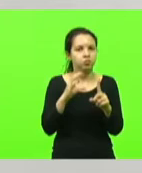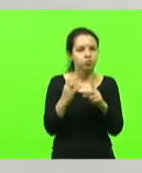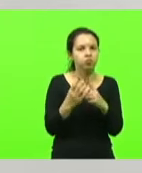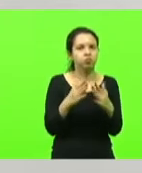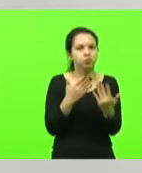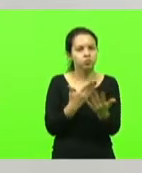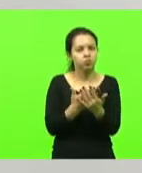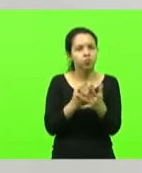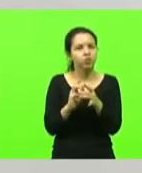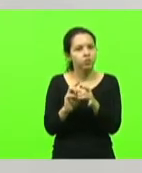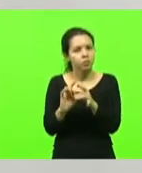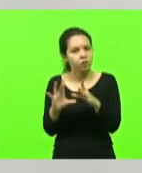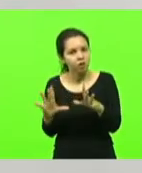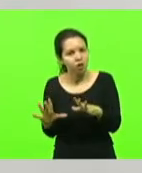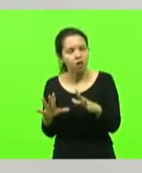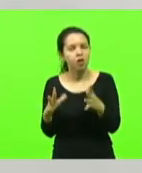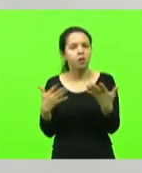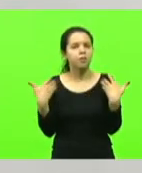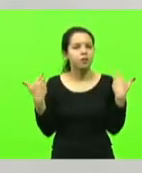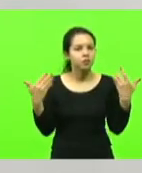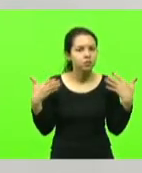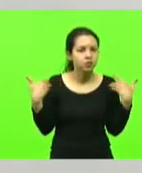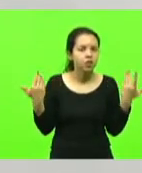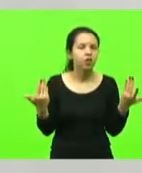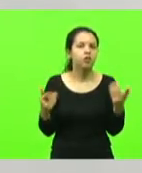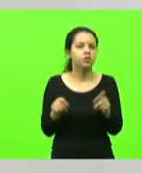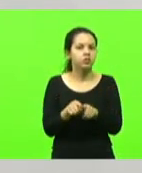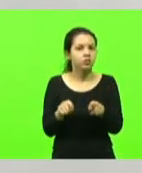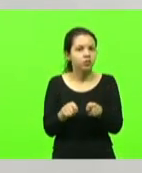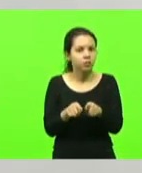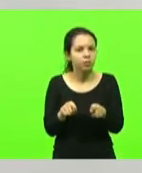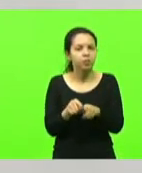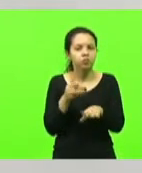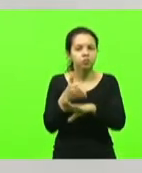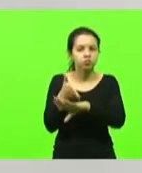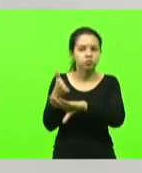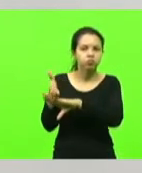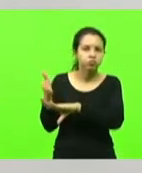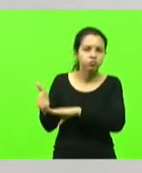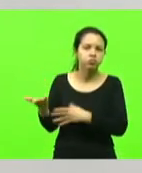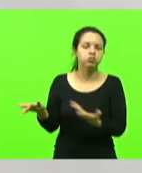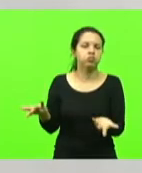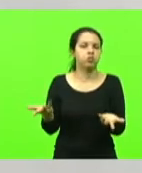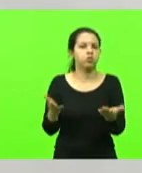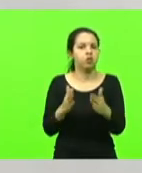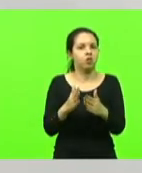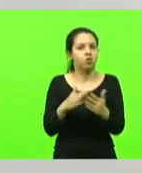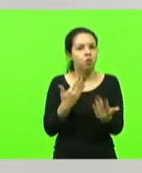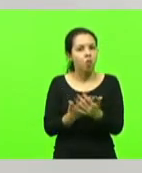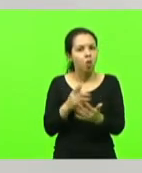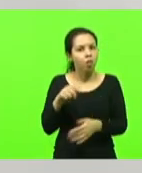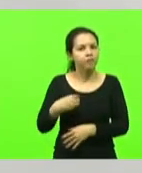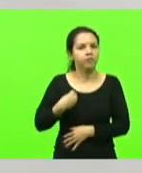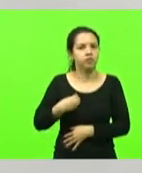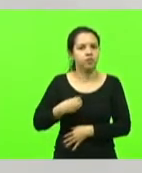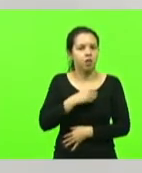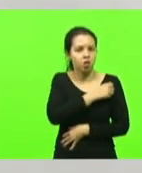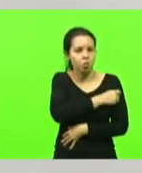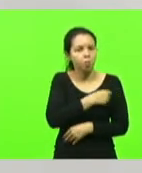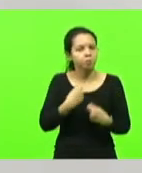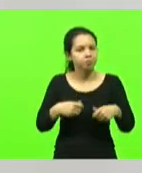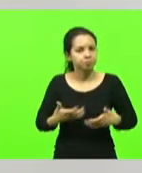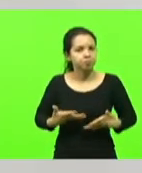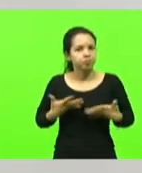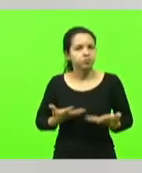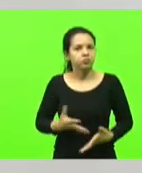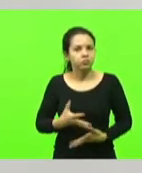passeios e excursões. Escola é vida. Alunos, para vir à escola, precisam de motivação. Não é somente sentar em uma